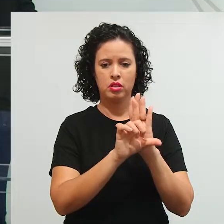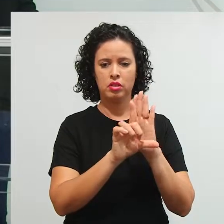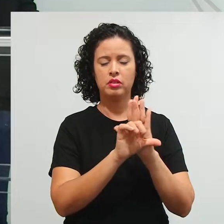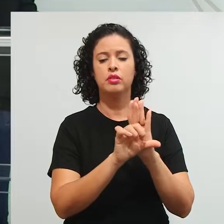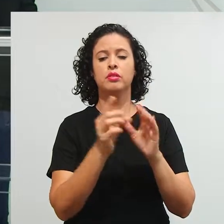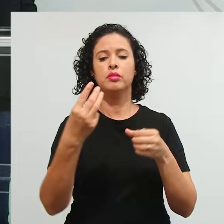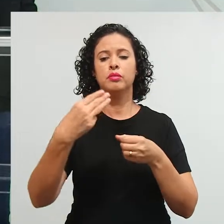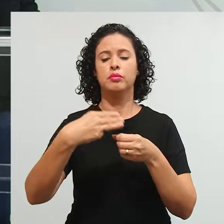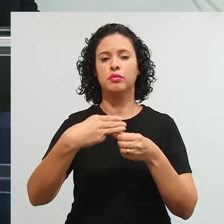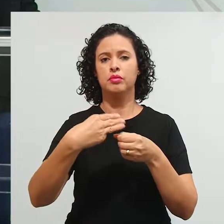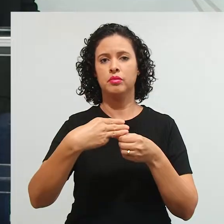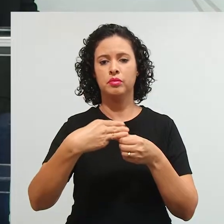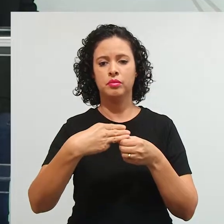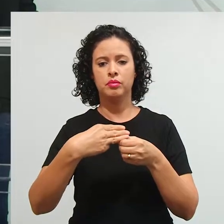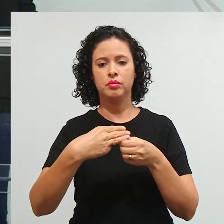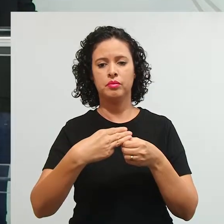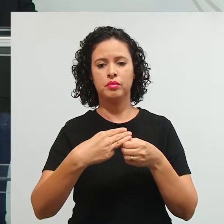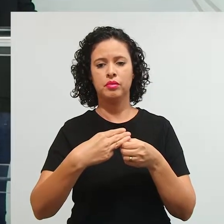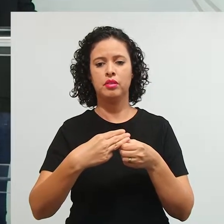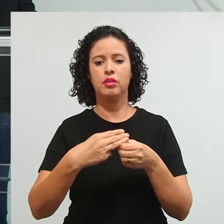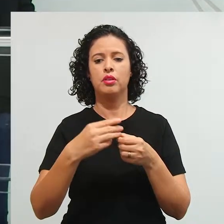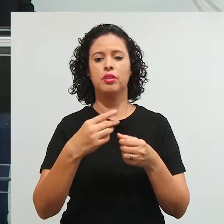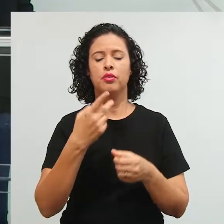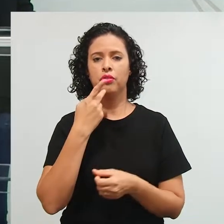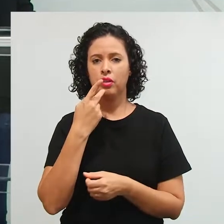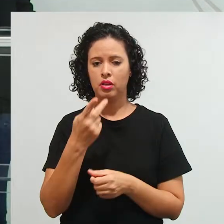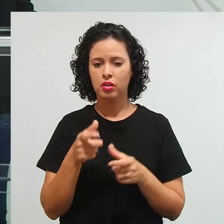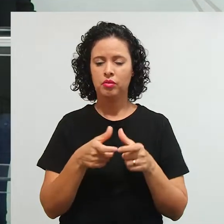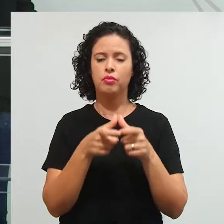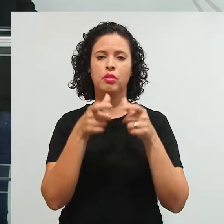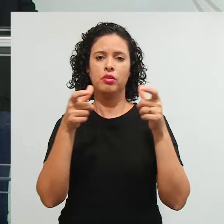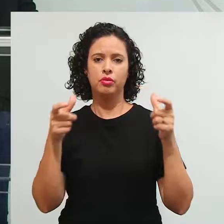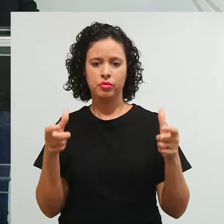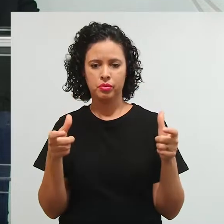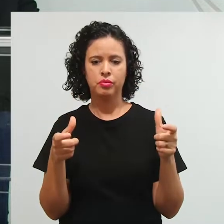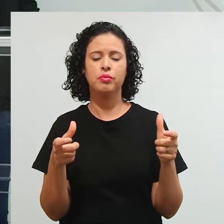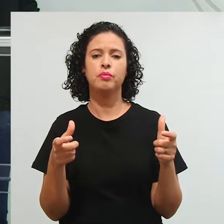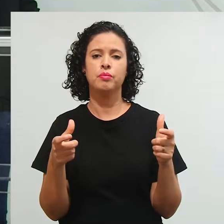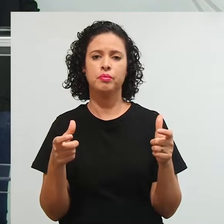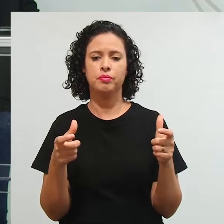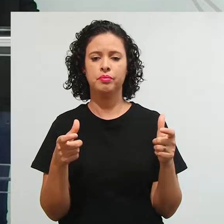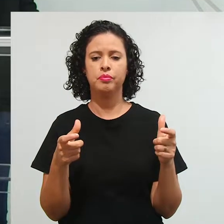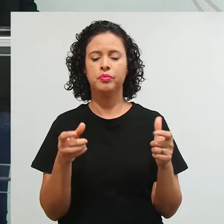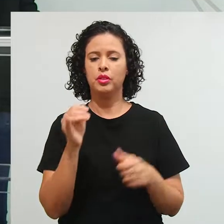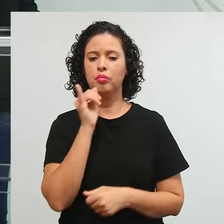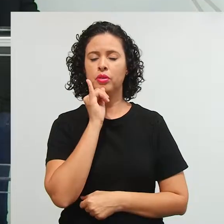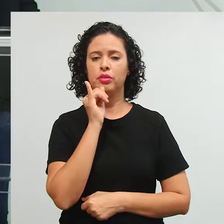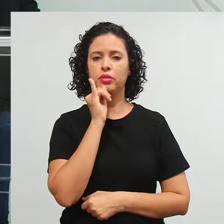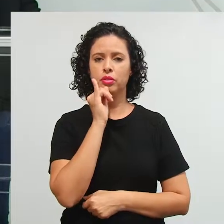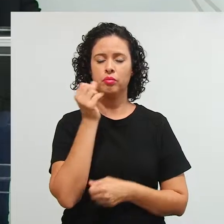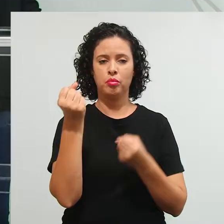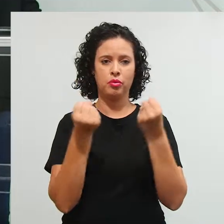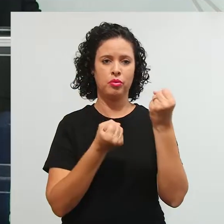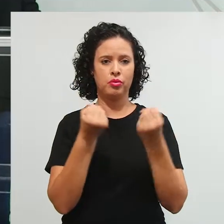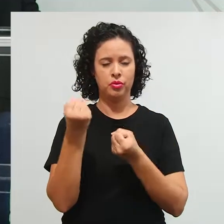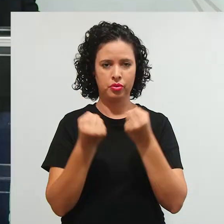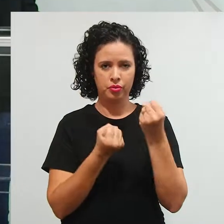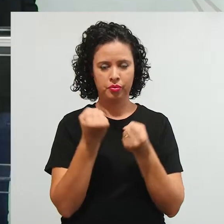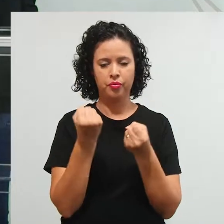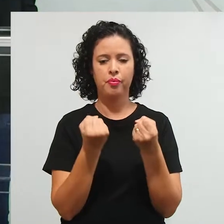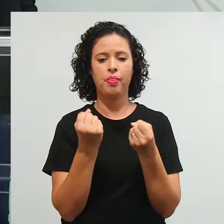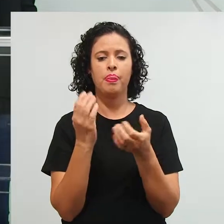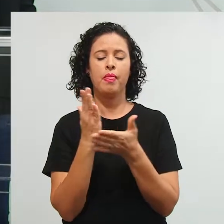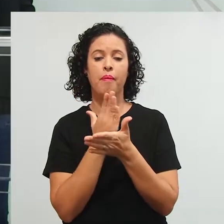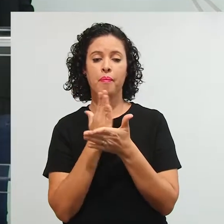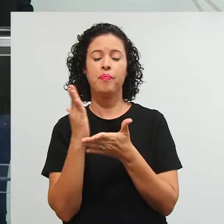dos municípios, tem uma lei que fala o montante, no caso, por exemplo, de motorista. Então, tem